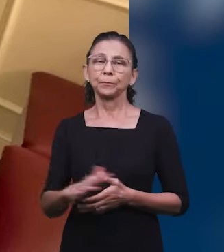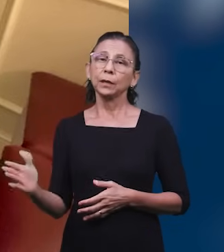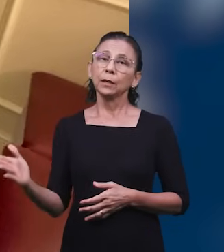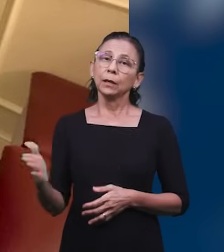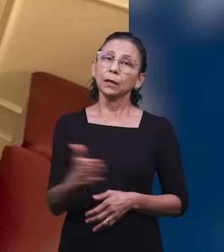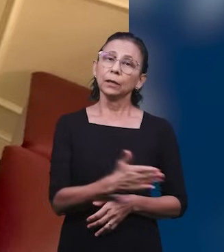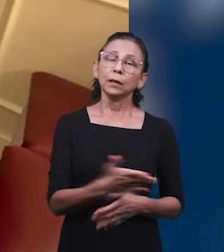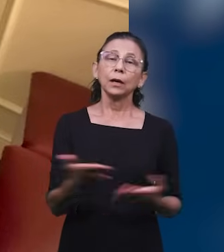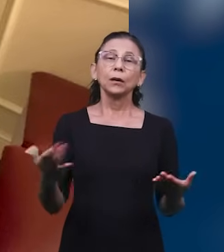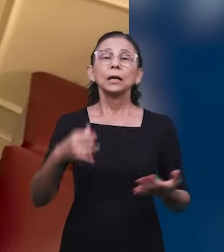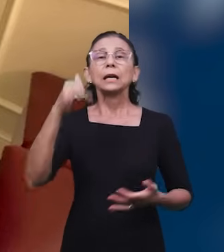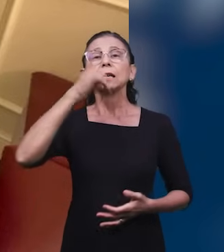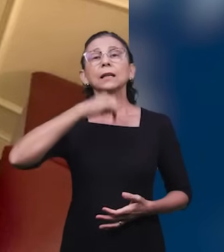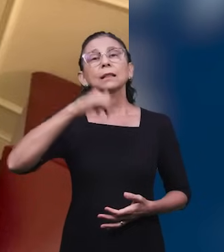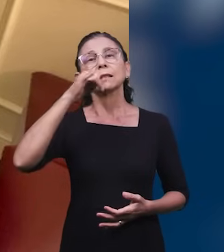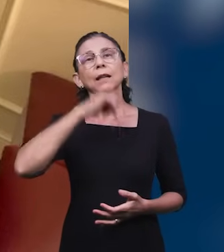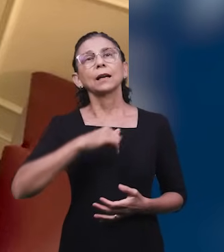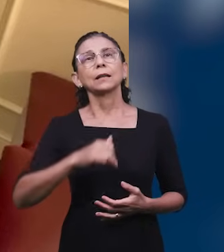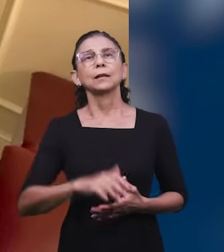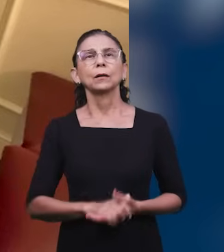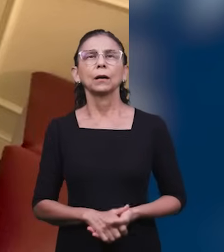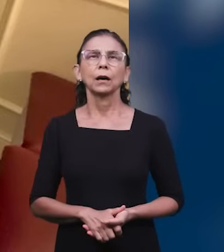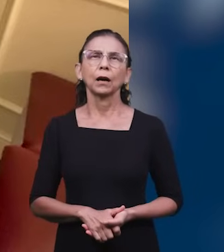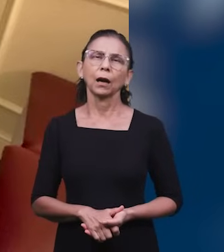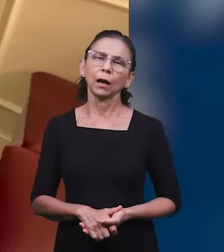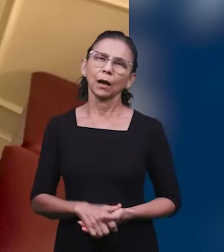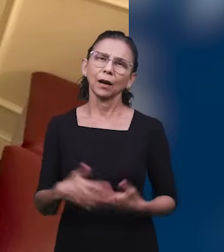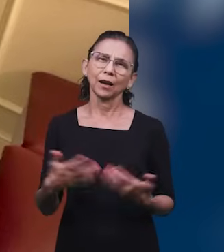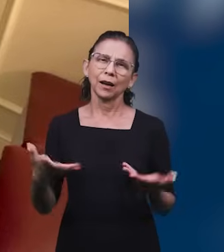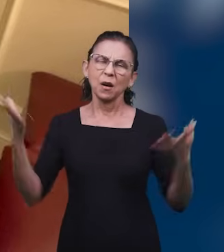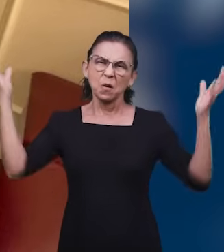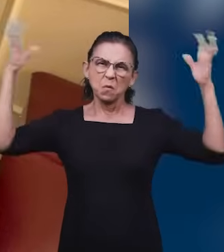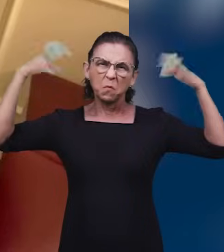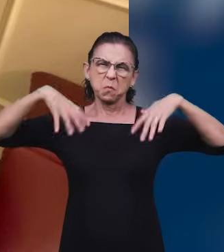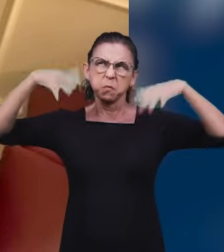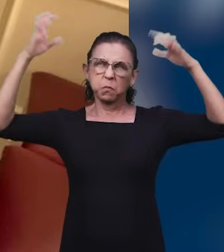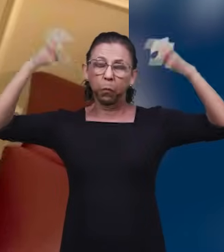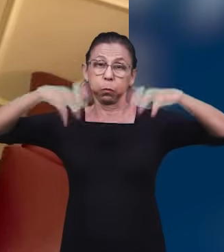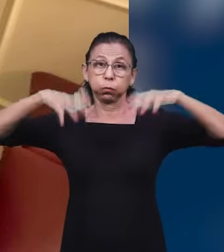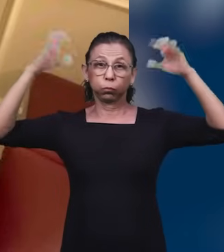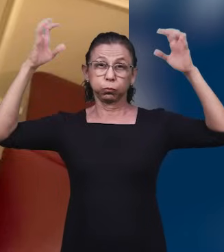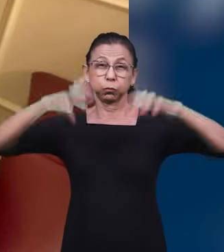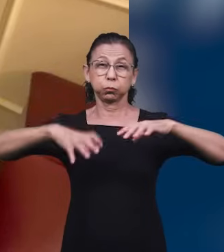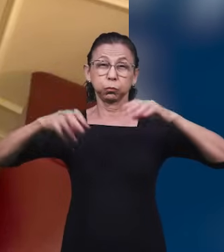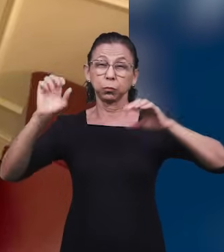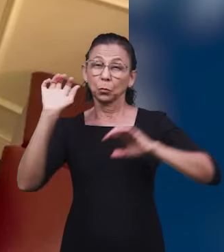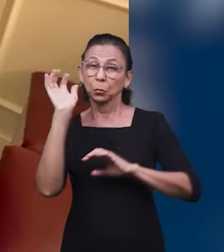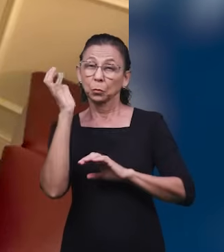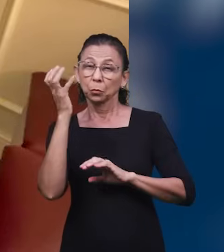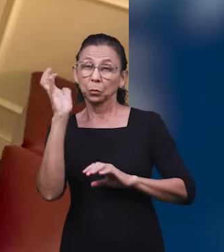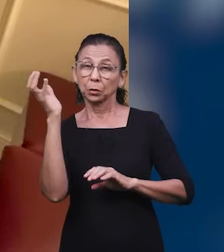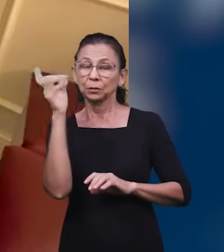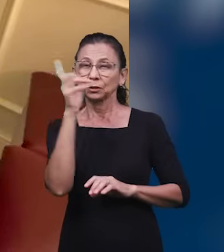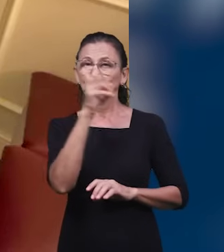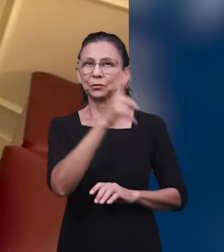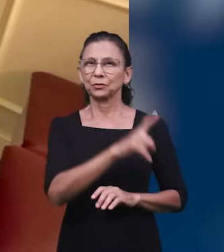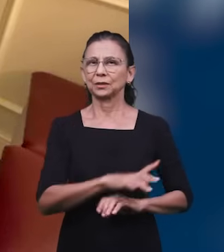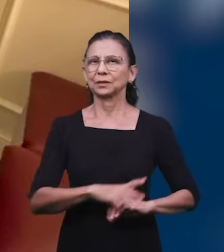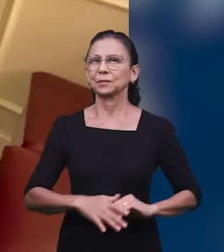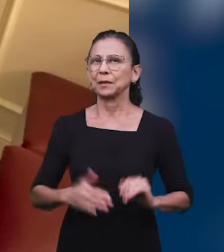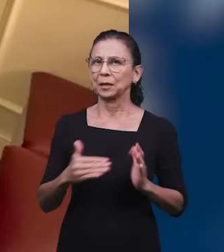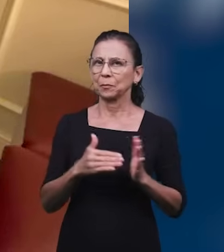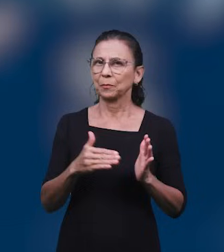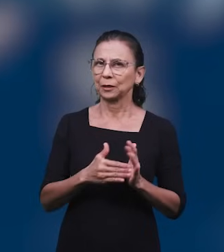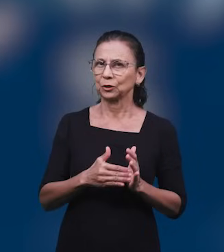que está em Florença, a chuva e o mau tempo não foram impedimentos para que as crianças participaram desse momento de comunhão